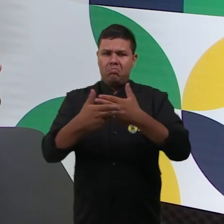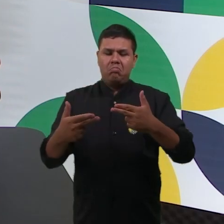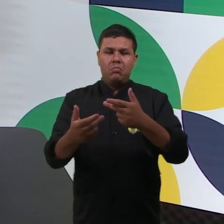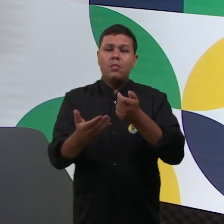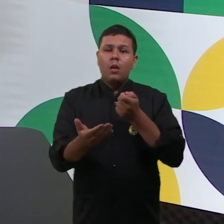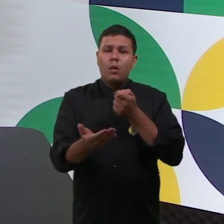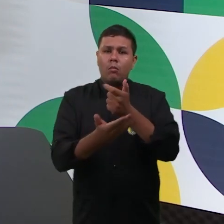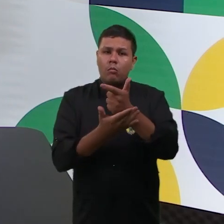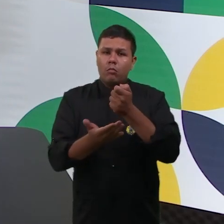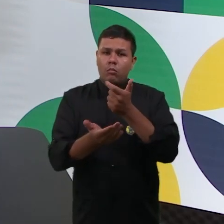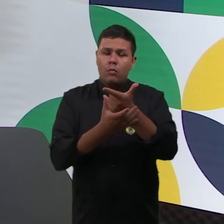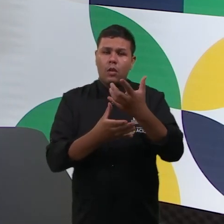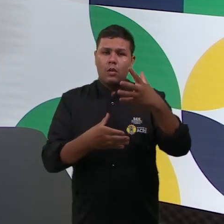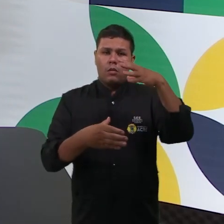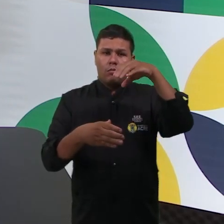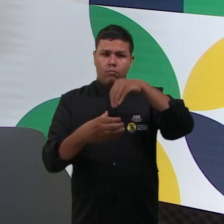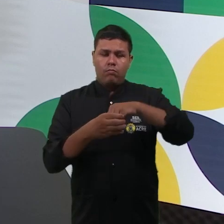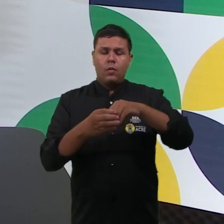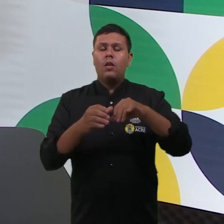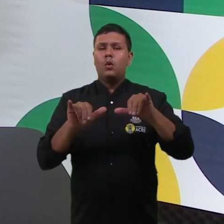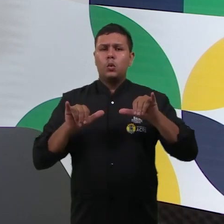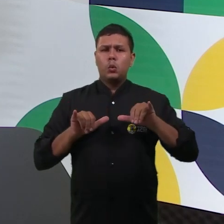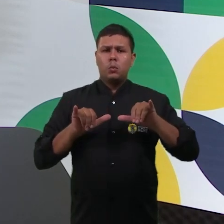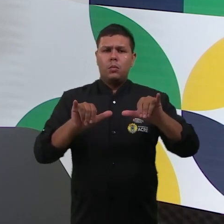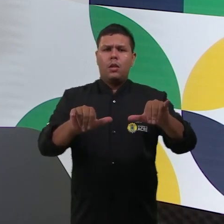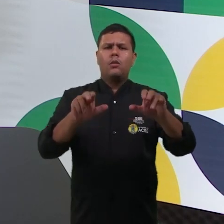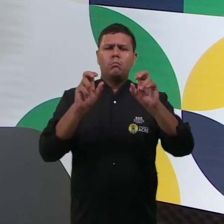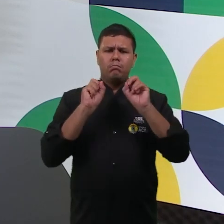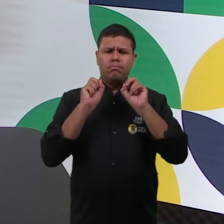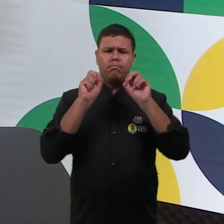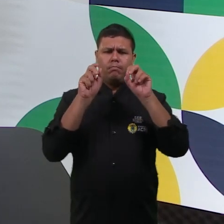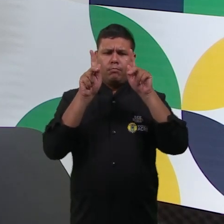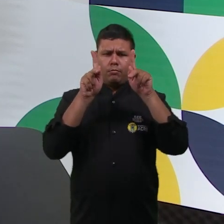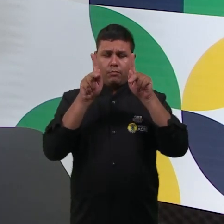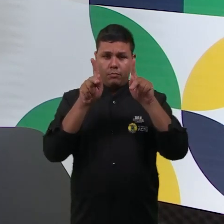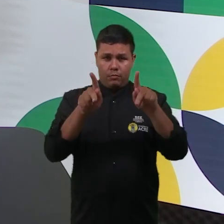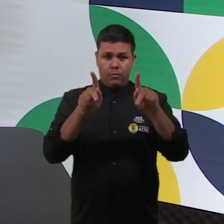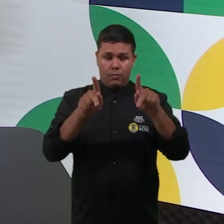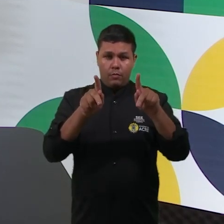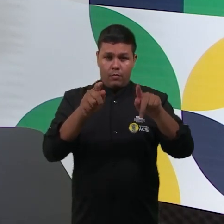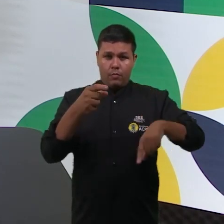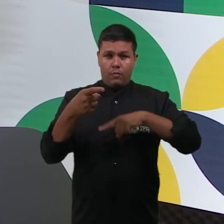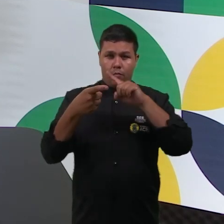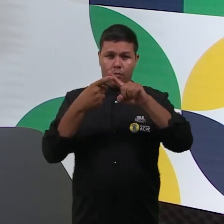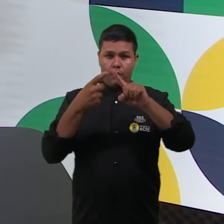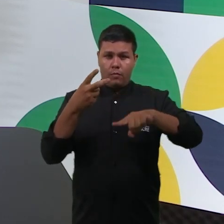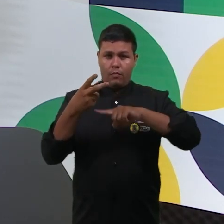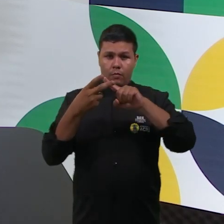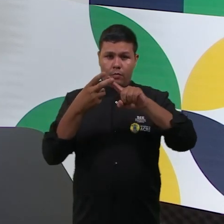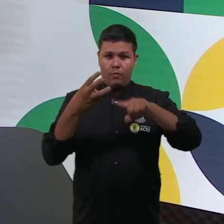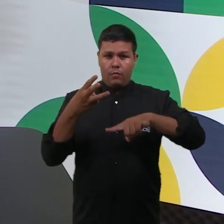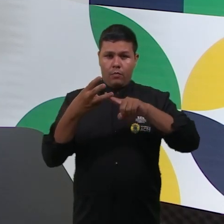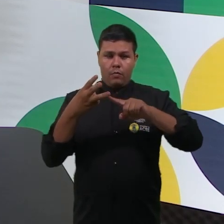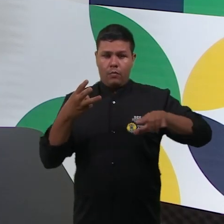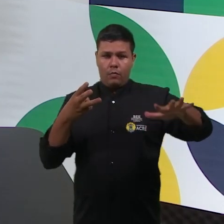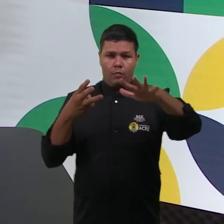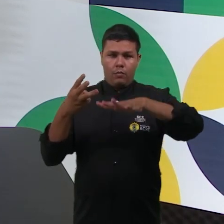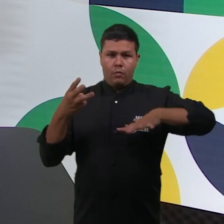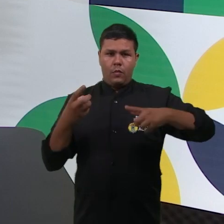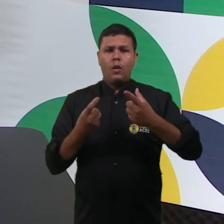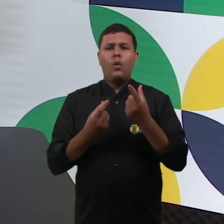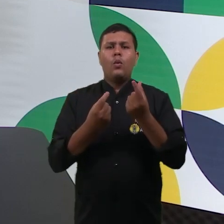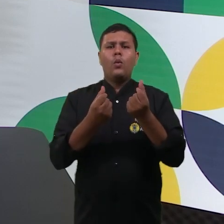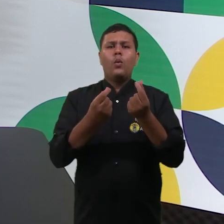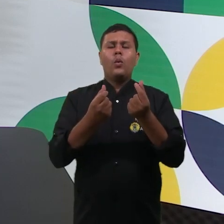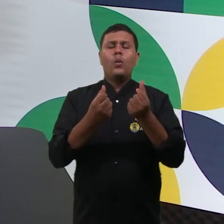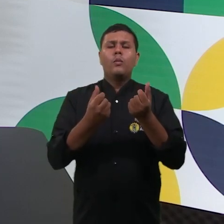oferecidos aí dentro dos mercados, ok? Então, esses foram os setores da economia. Quero compartilhar com